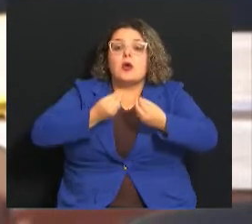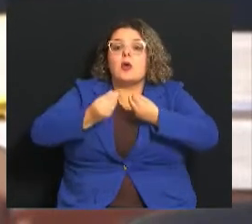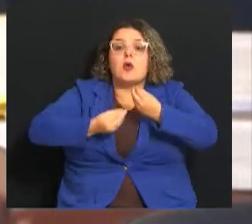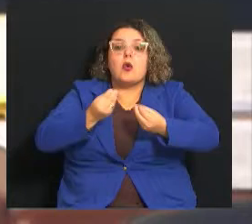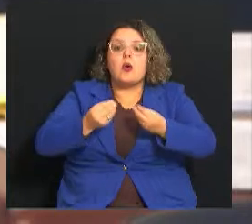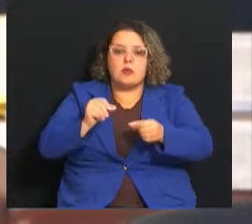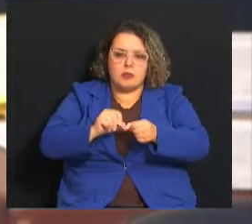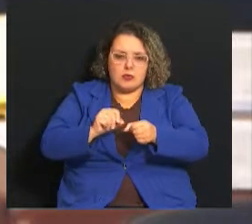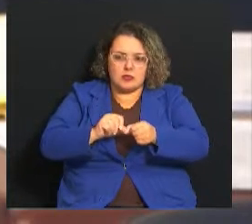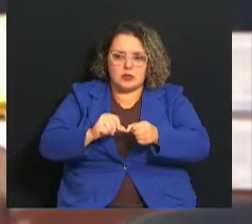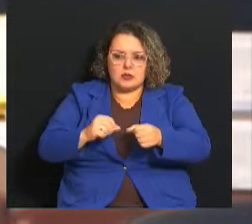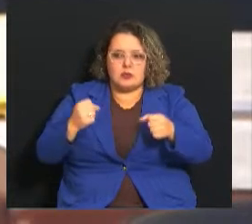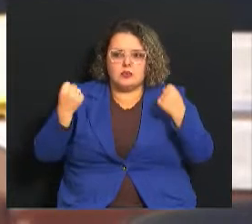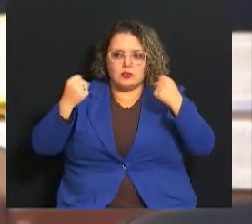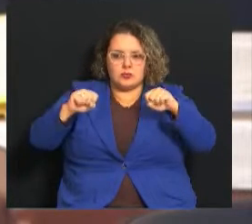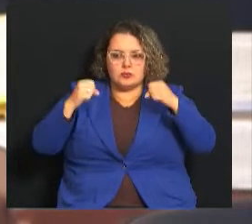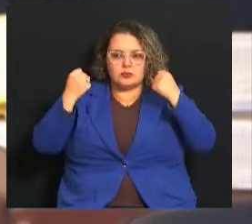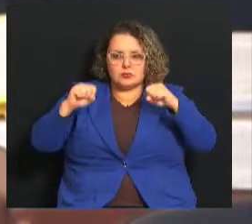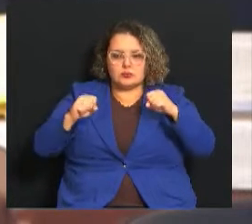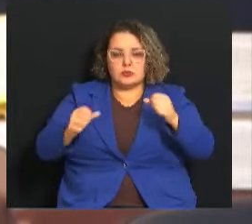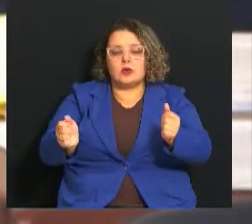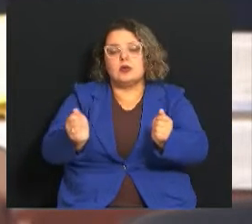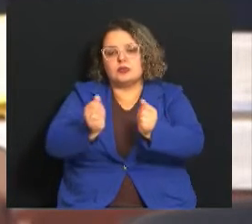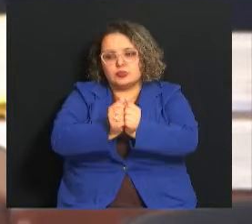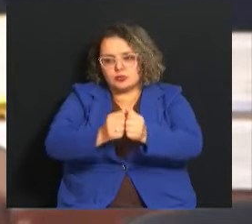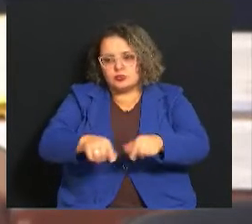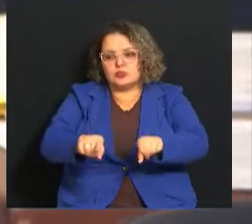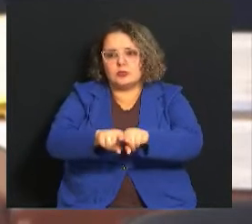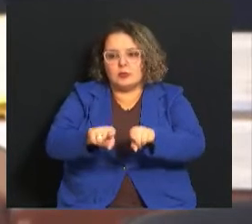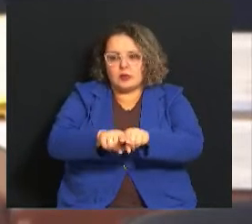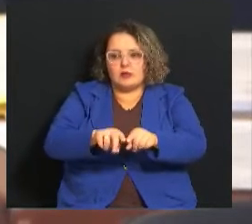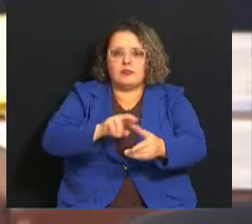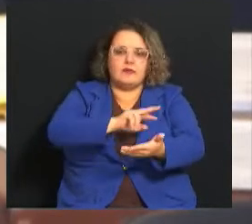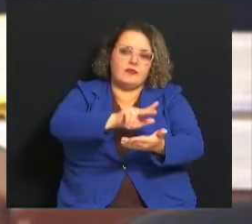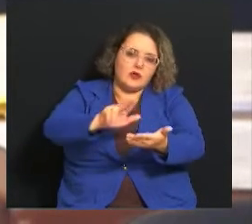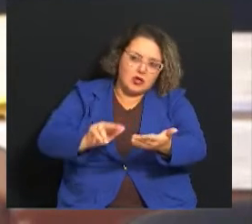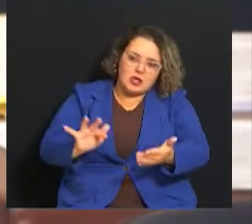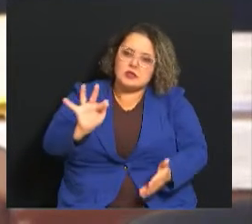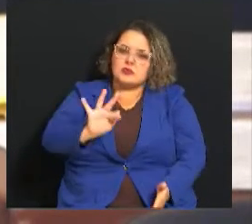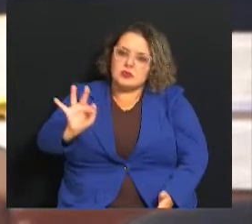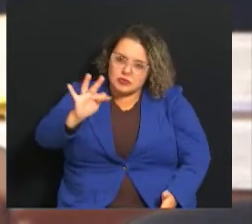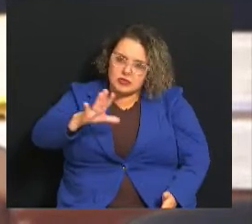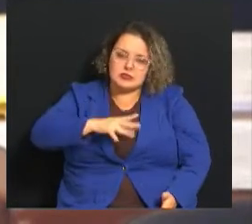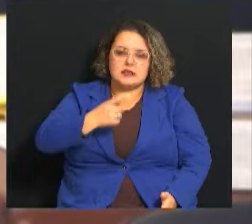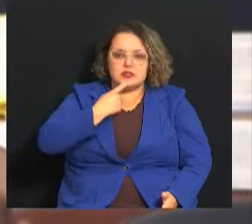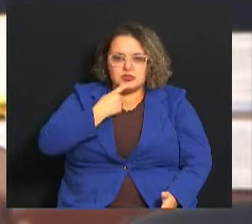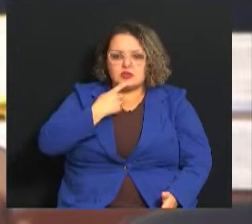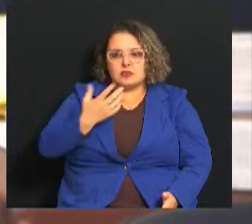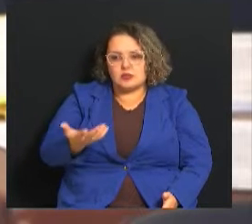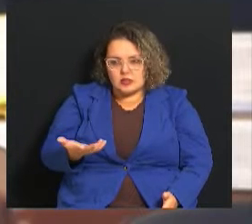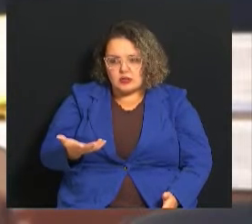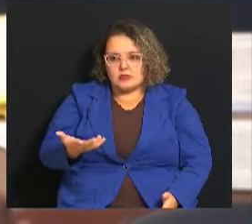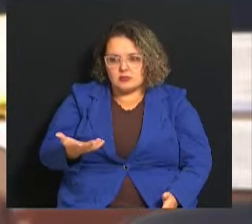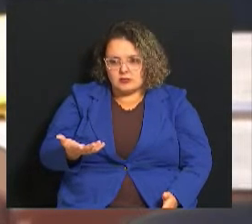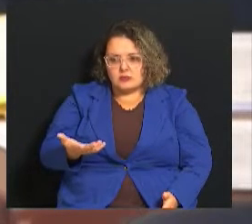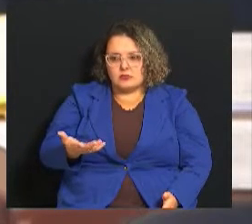né? Junto com isso, tem várias faculdades também na cidade de Campinas. A cidade de Campinas é